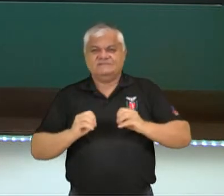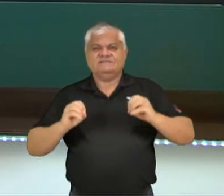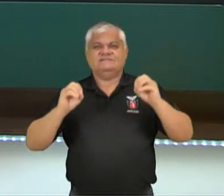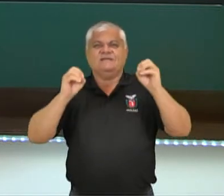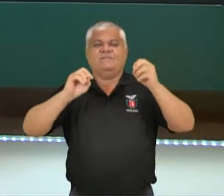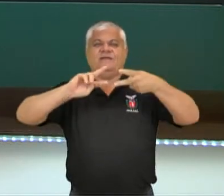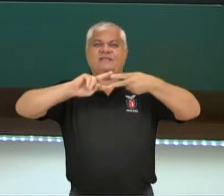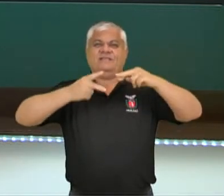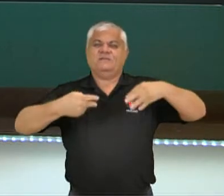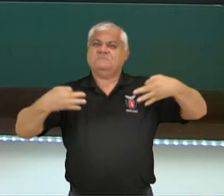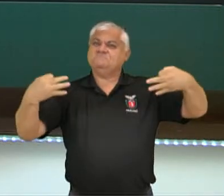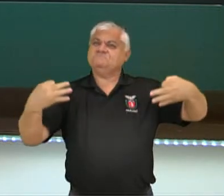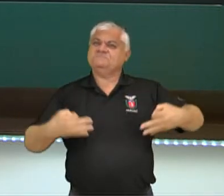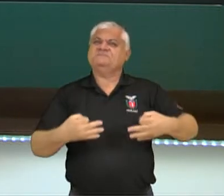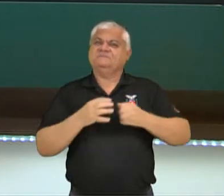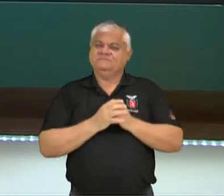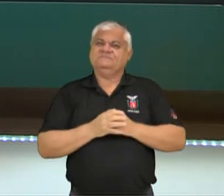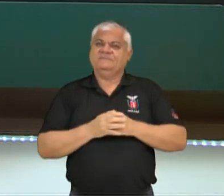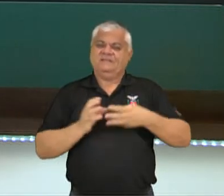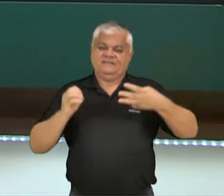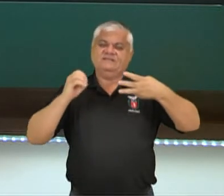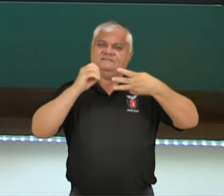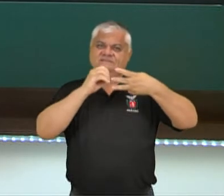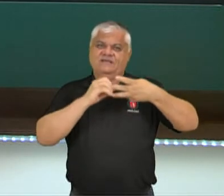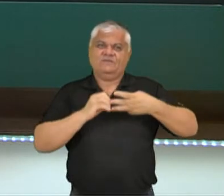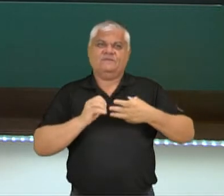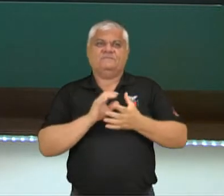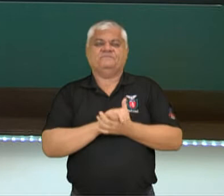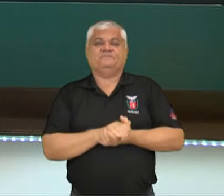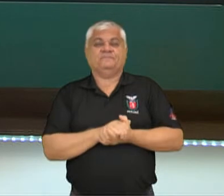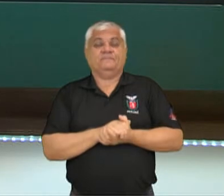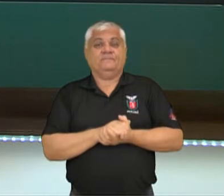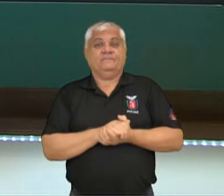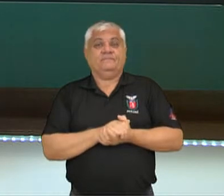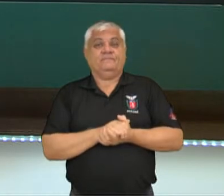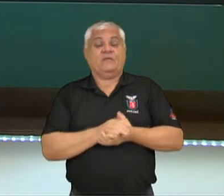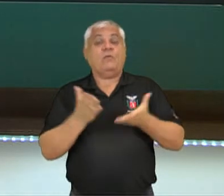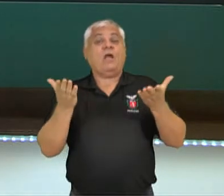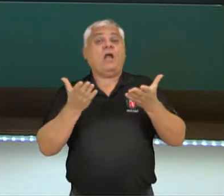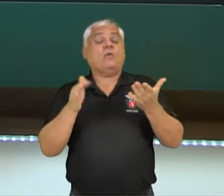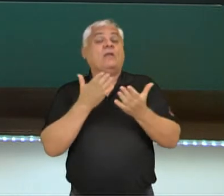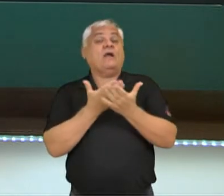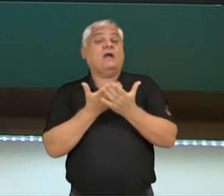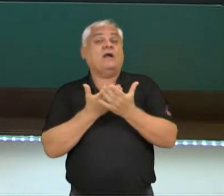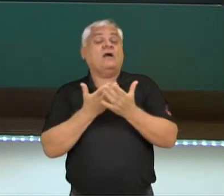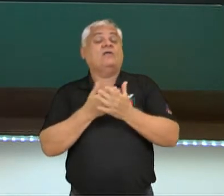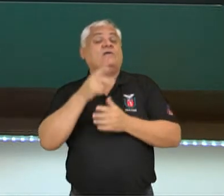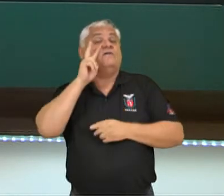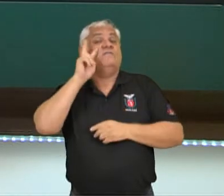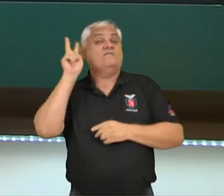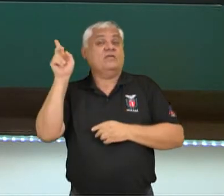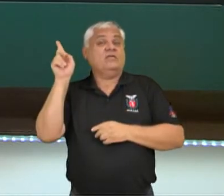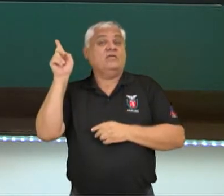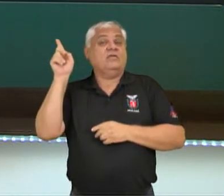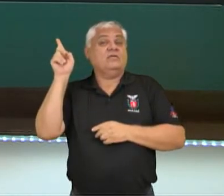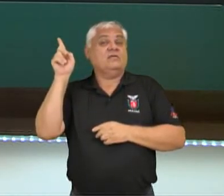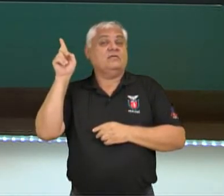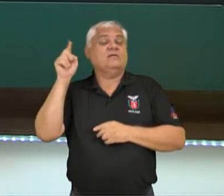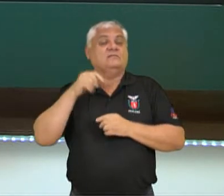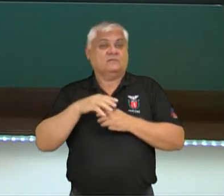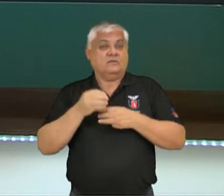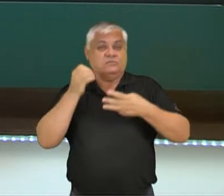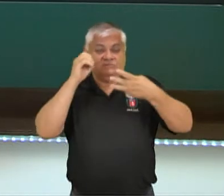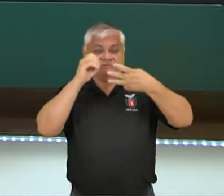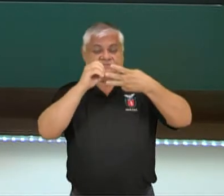genético corretamente entre as células filhas. Então, para a gente finalizar a nossa aula, vamos dar uma olhadinha aqui nessa célula